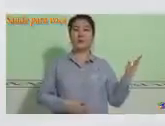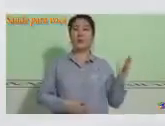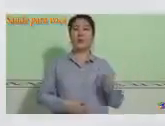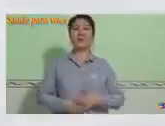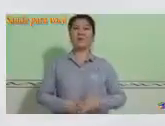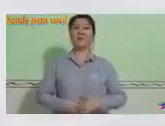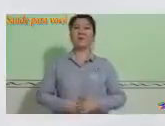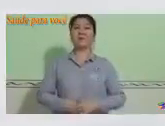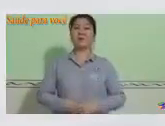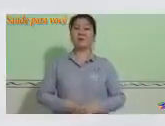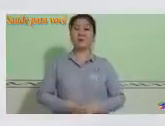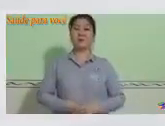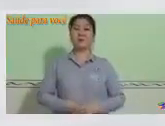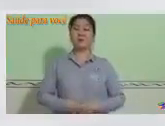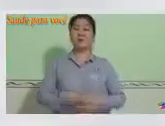RIESDE8A12 repetições, vírgula,